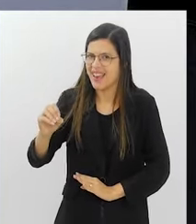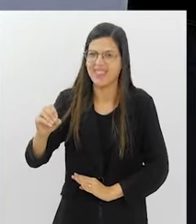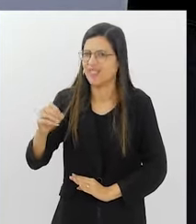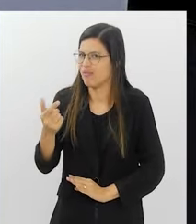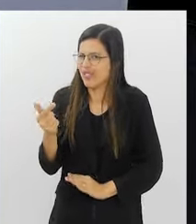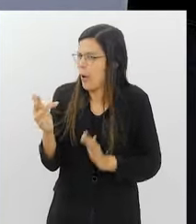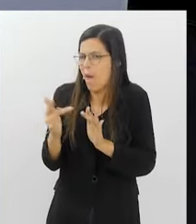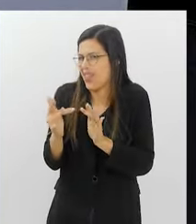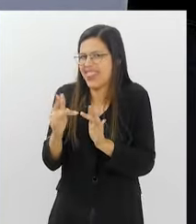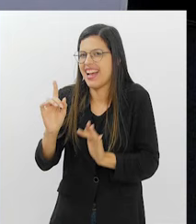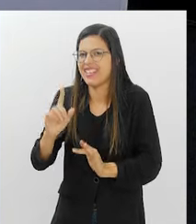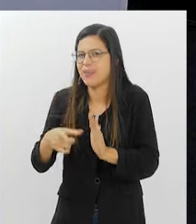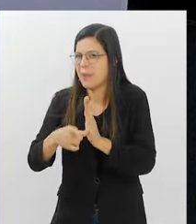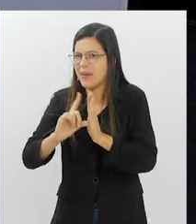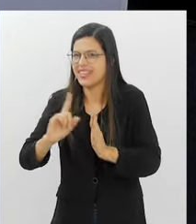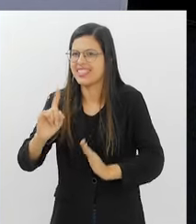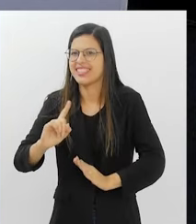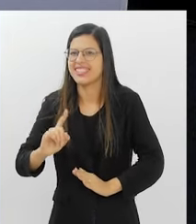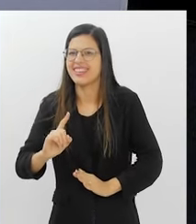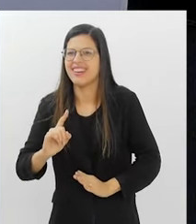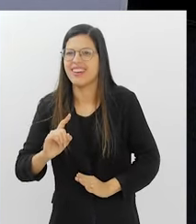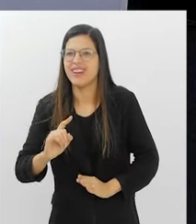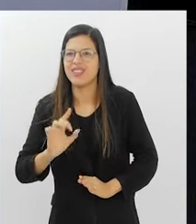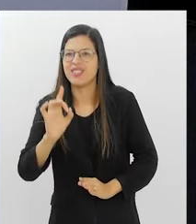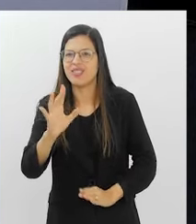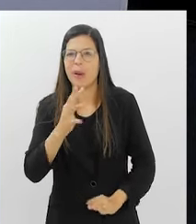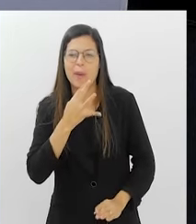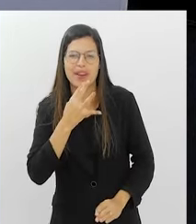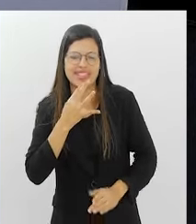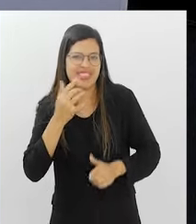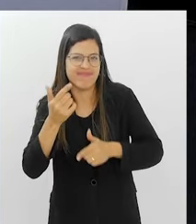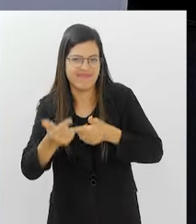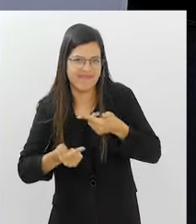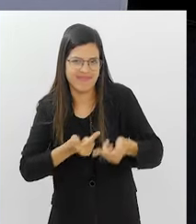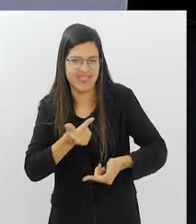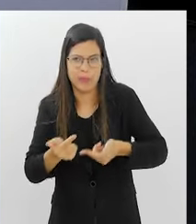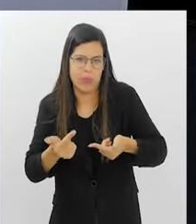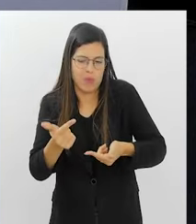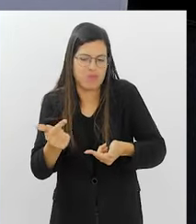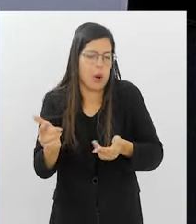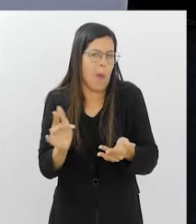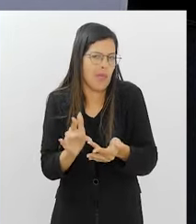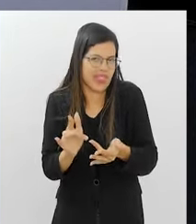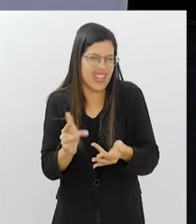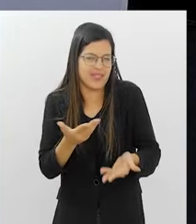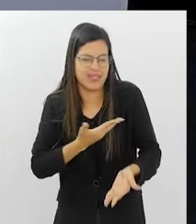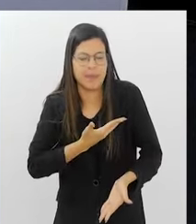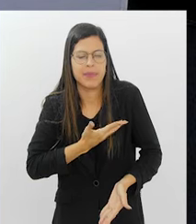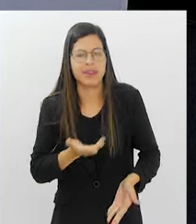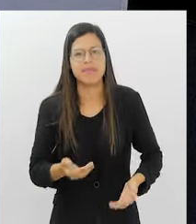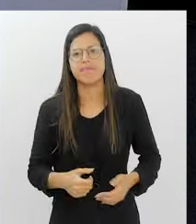mesmo viu é a gente não não tinha se conhecia trabalho essa ligação